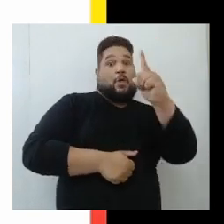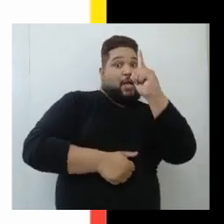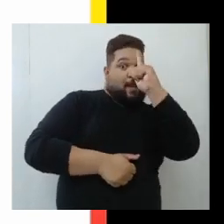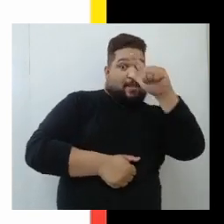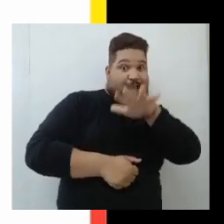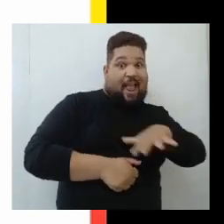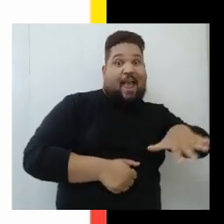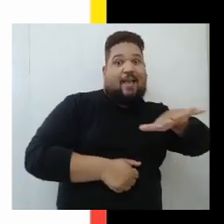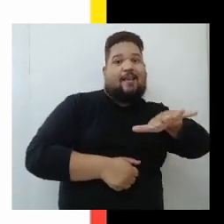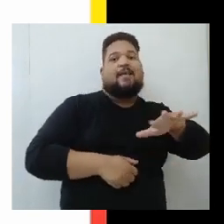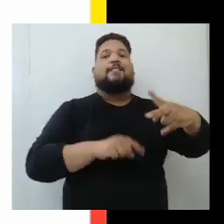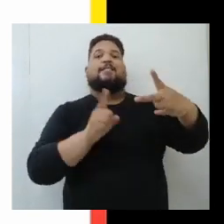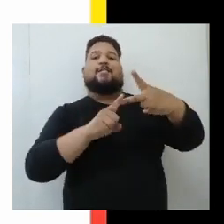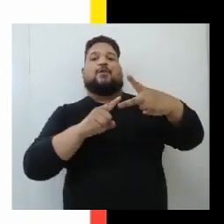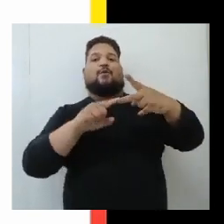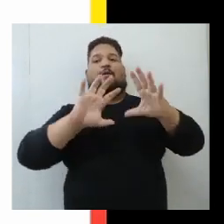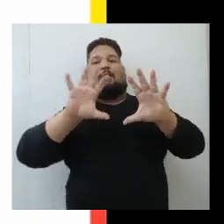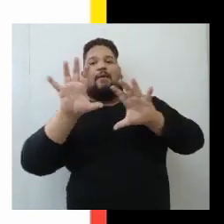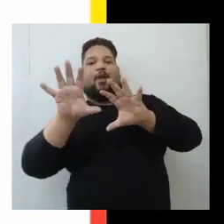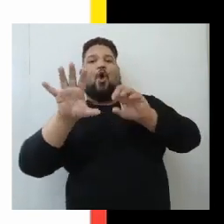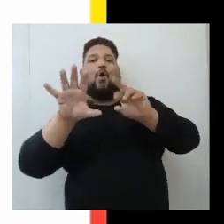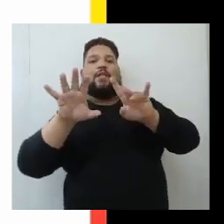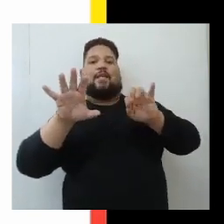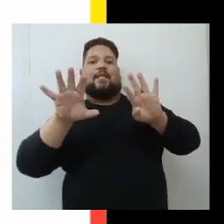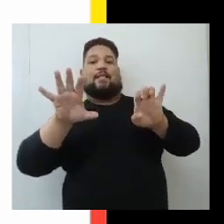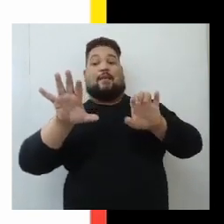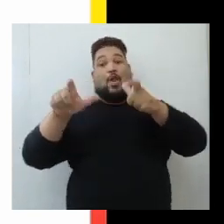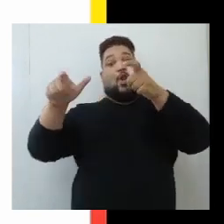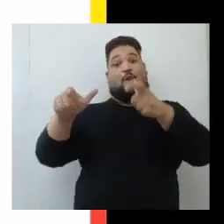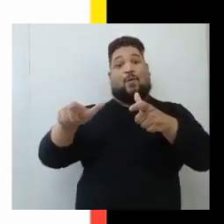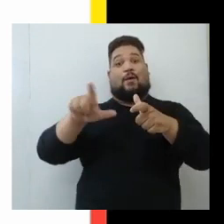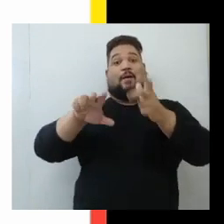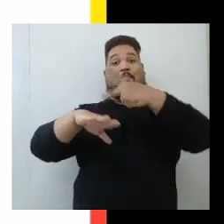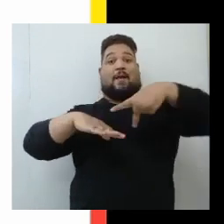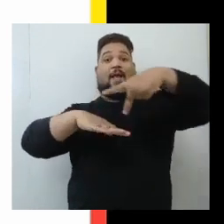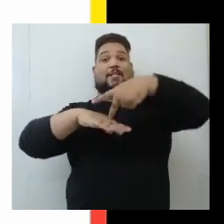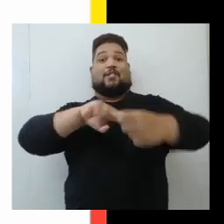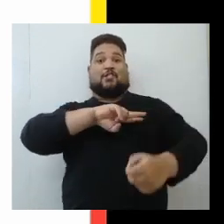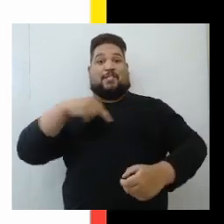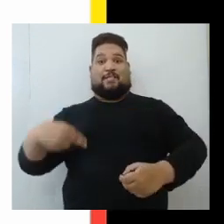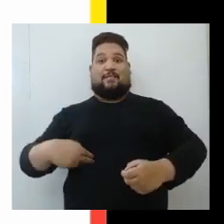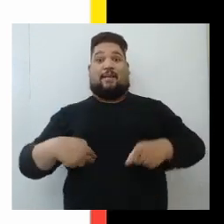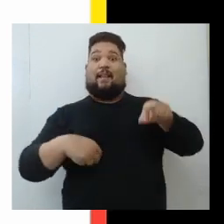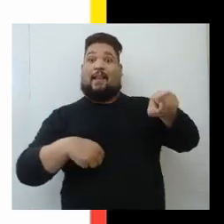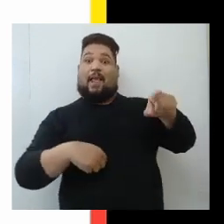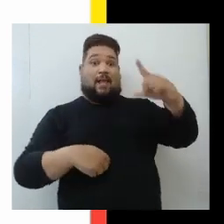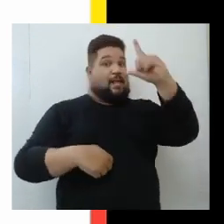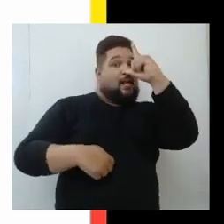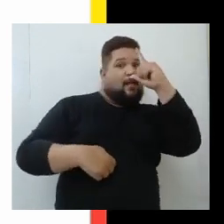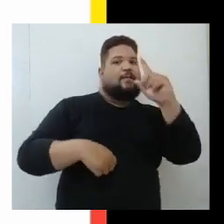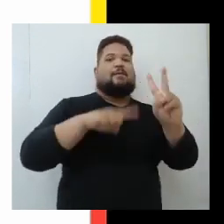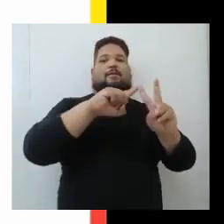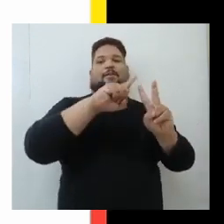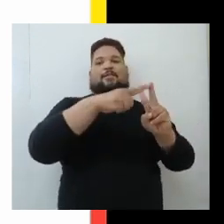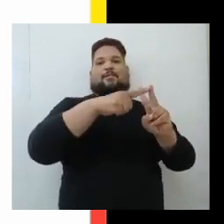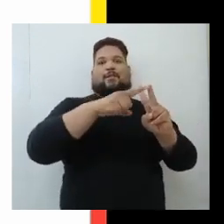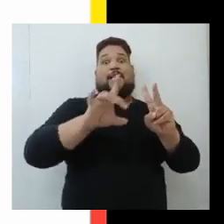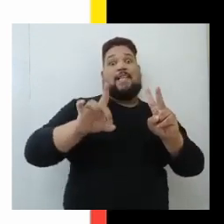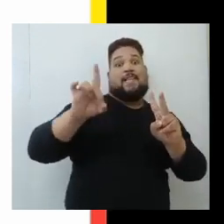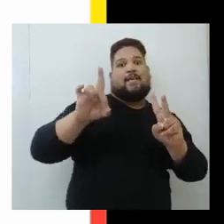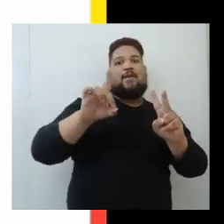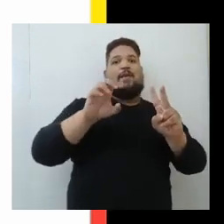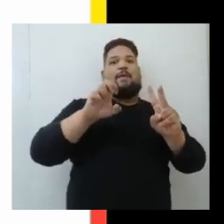viagem pelo Oriente, pela China. Tá? Então, na Grécia, os titãs Epimeteu